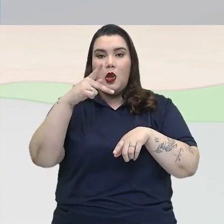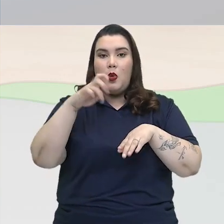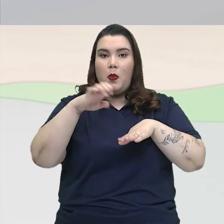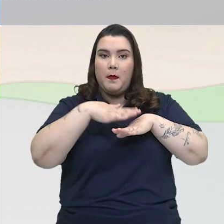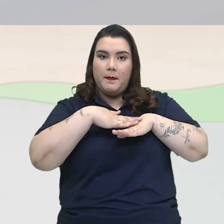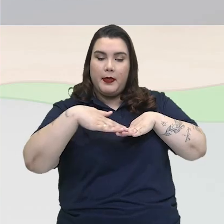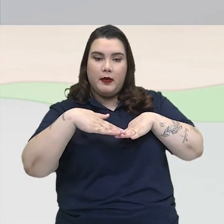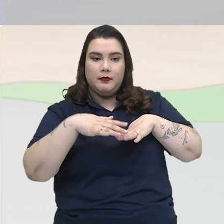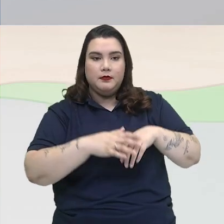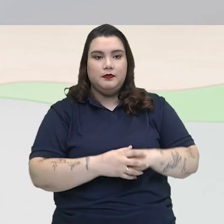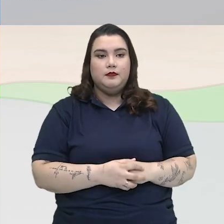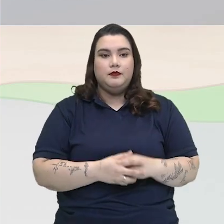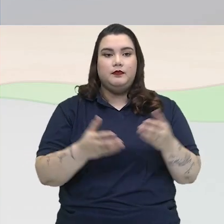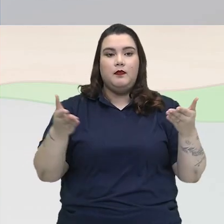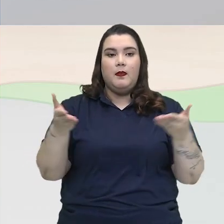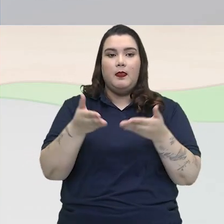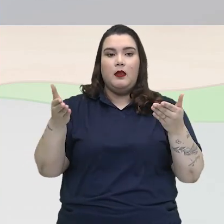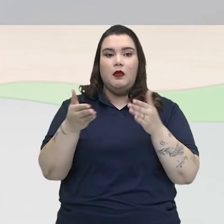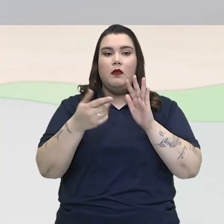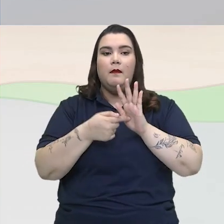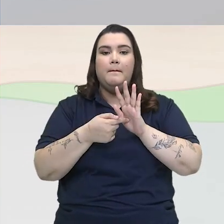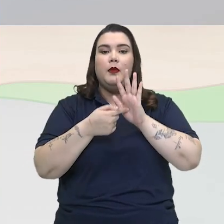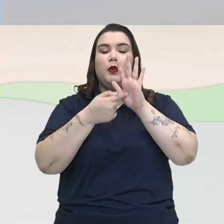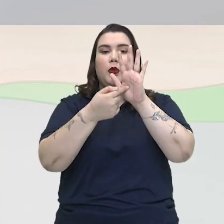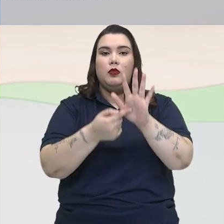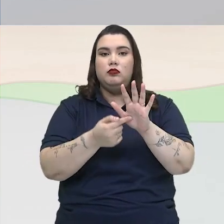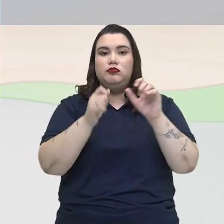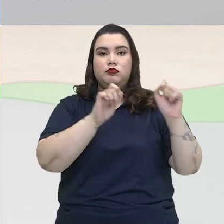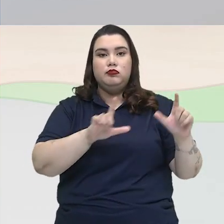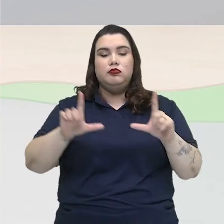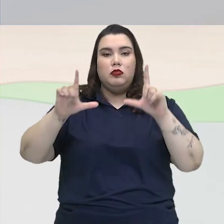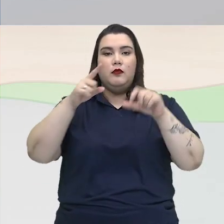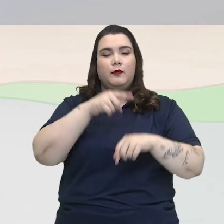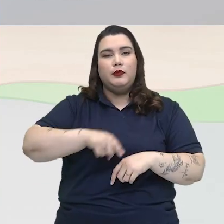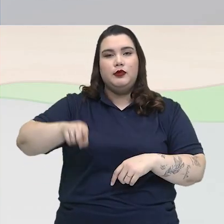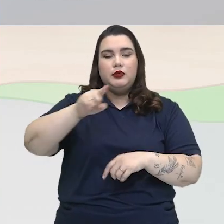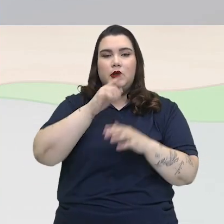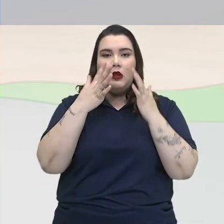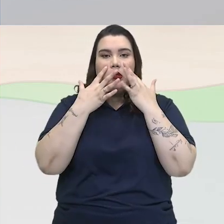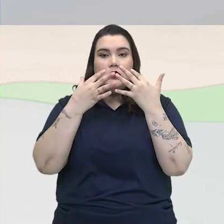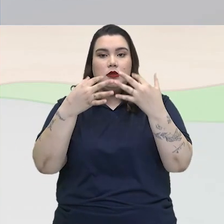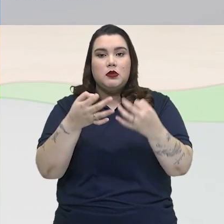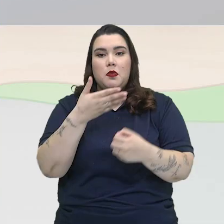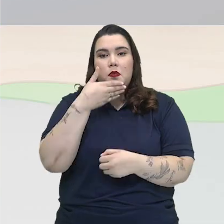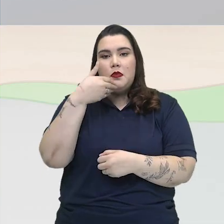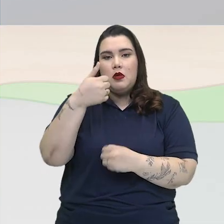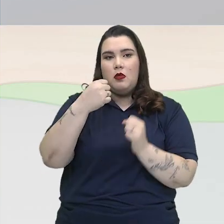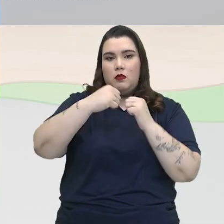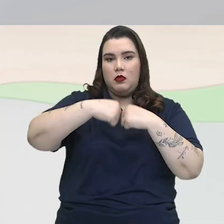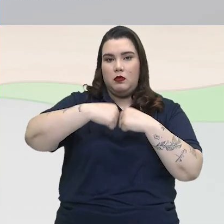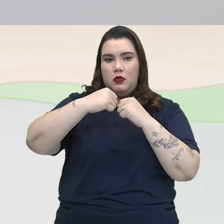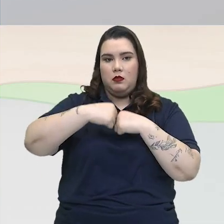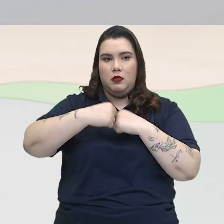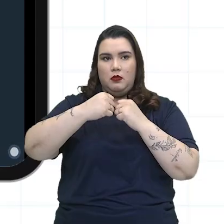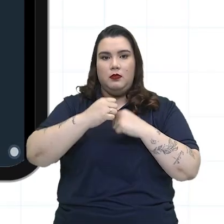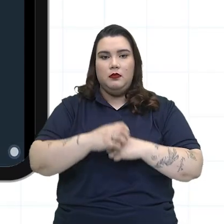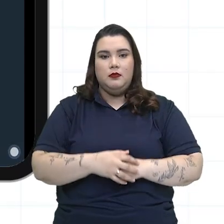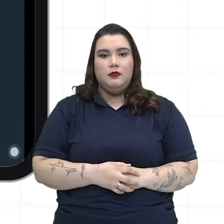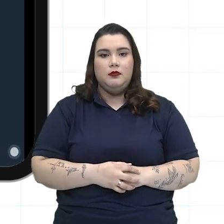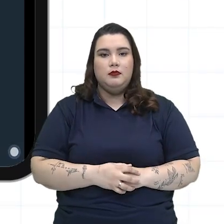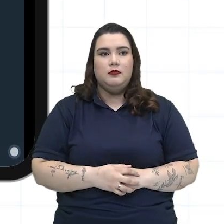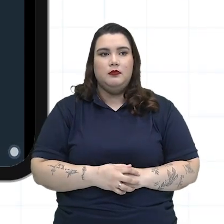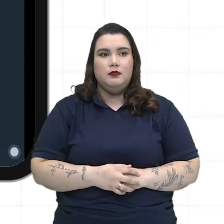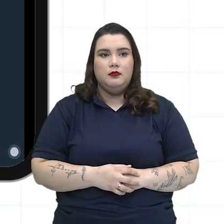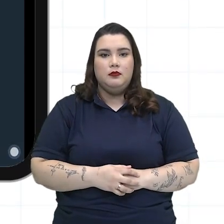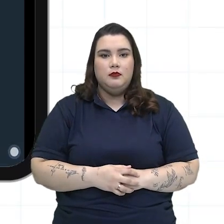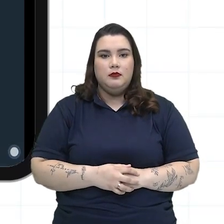agora nós vamos ver aqui uma animação para você observar melhor essas articulações,